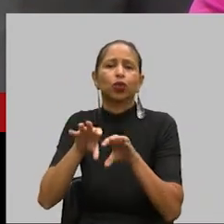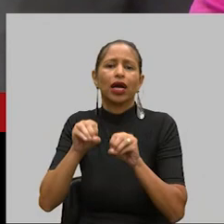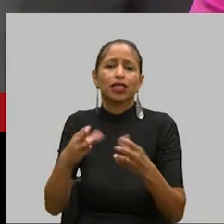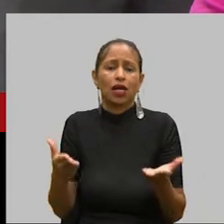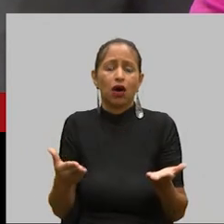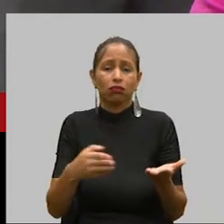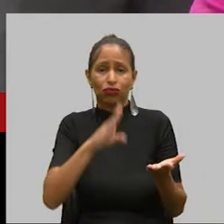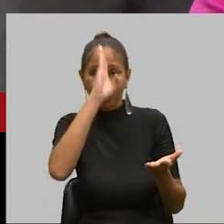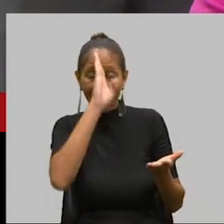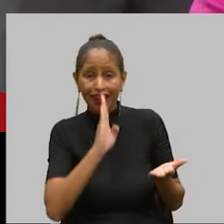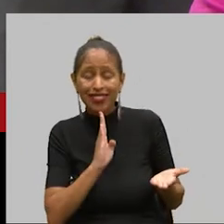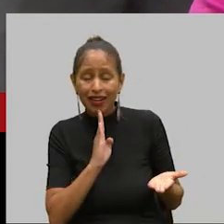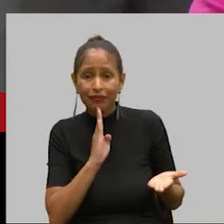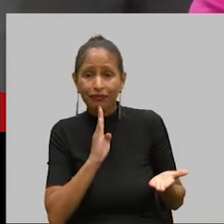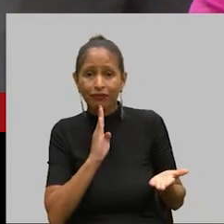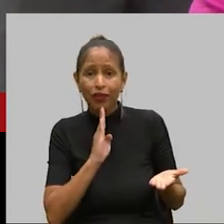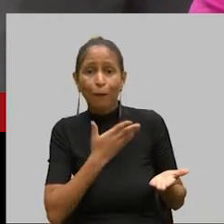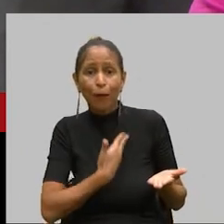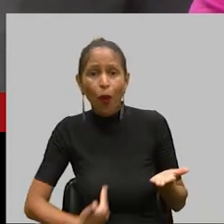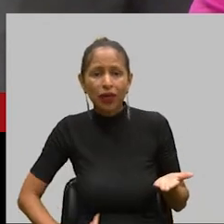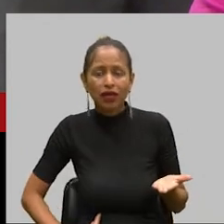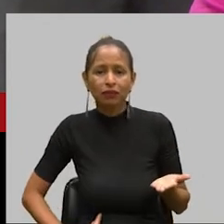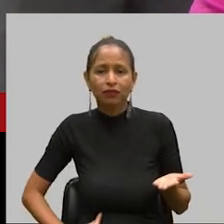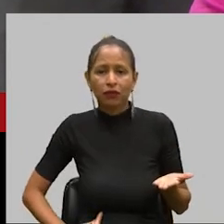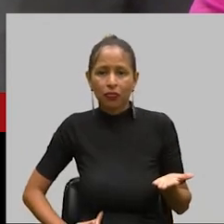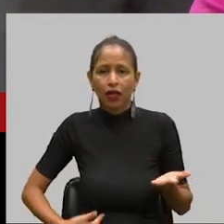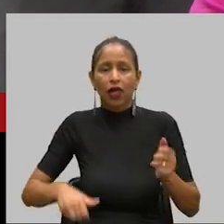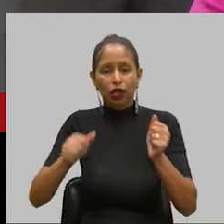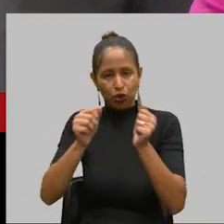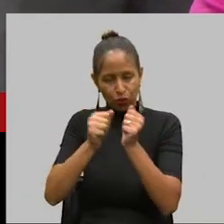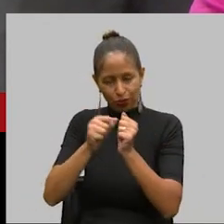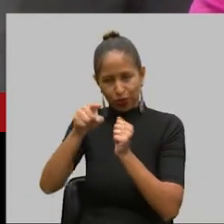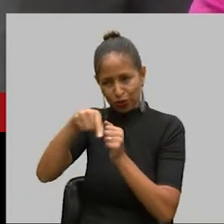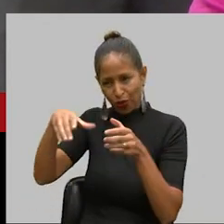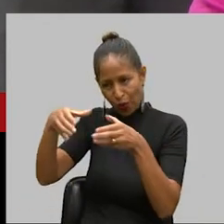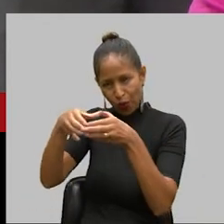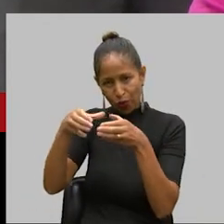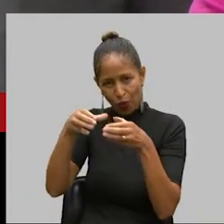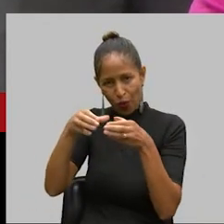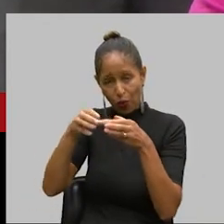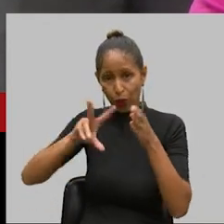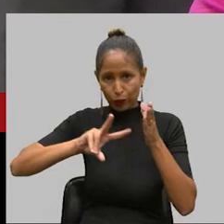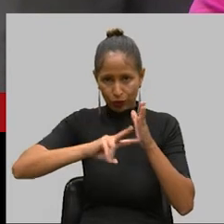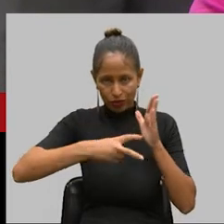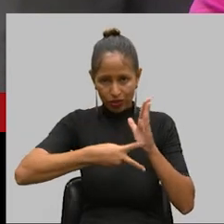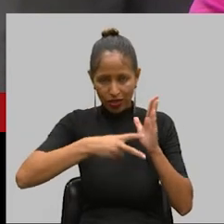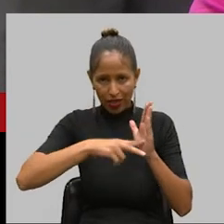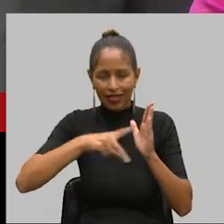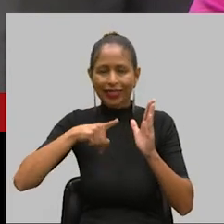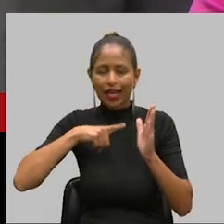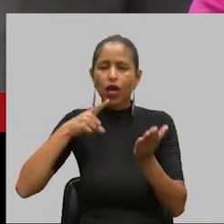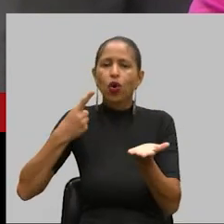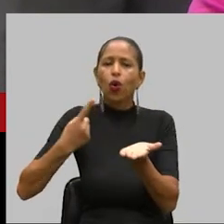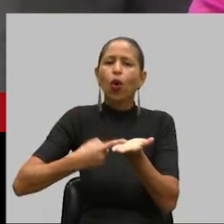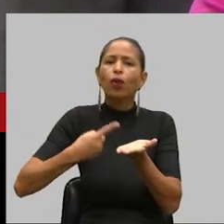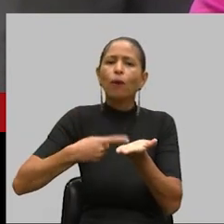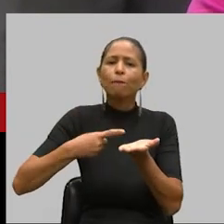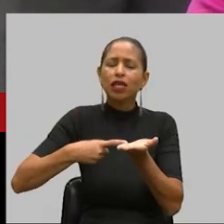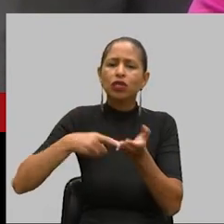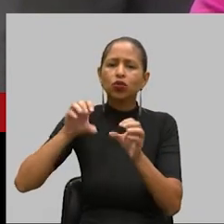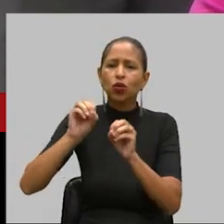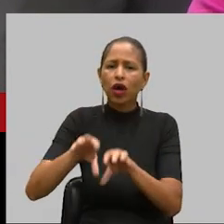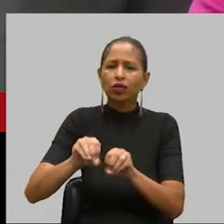estamos aqui juntamente com a com as com as efas para dizer que o ciut tem um compromisso com a educação